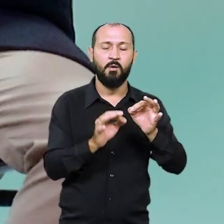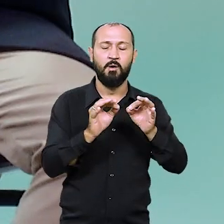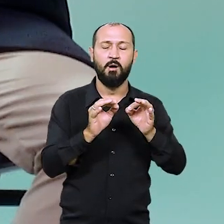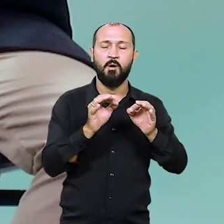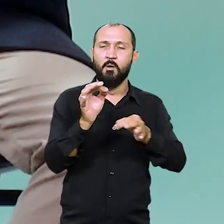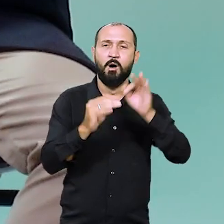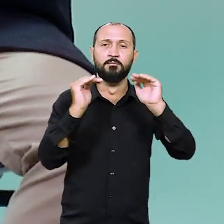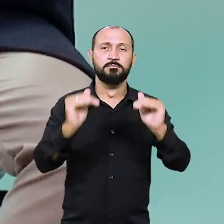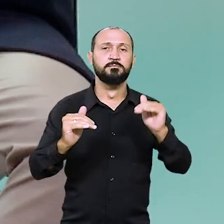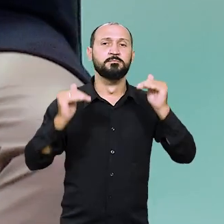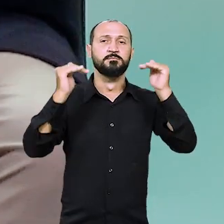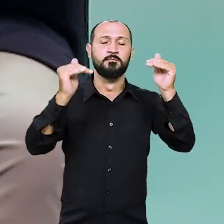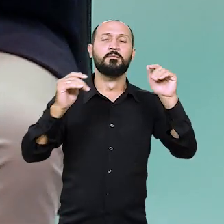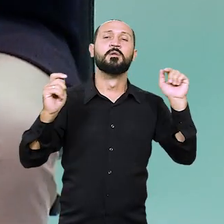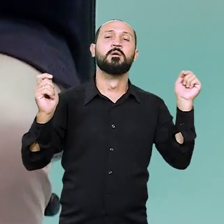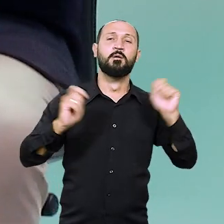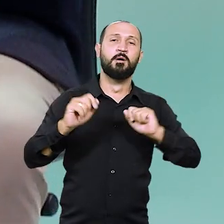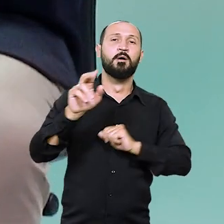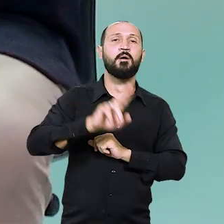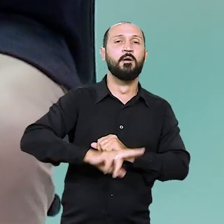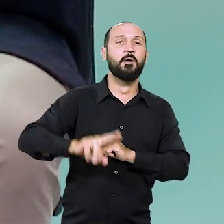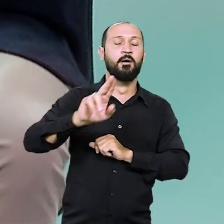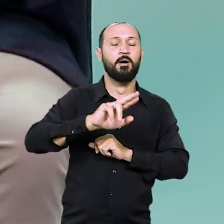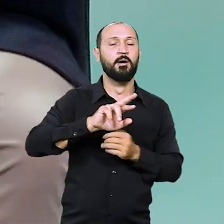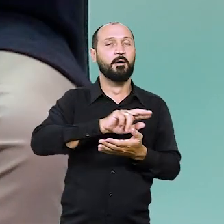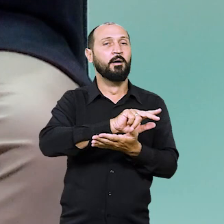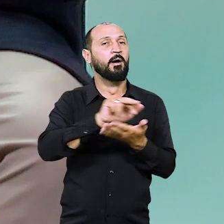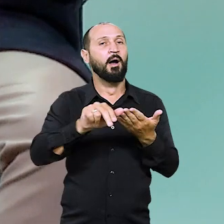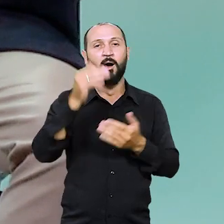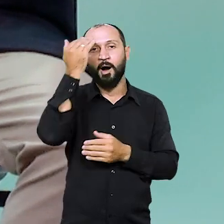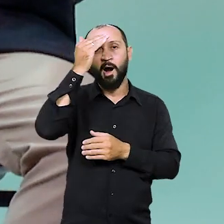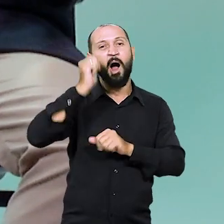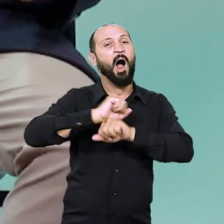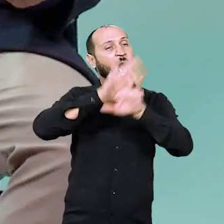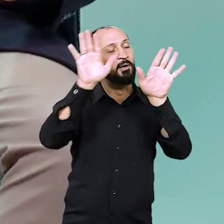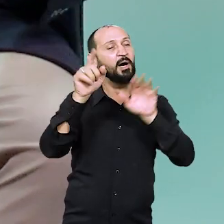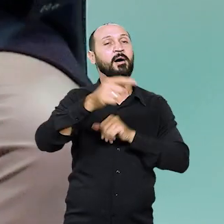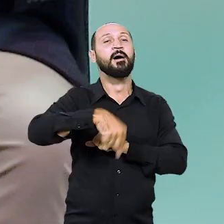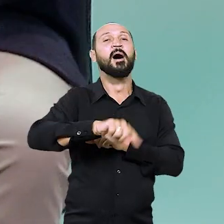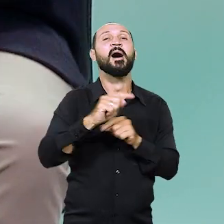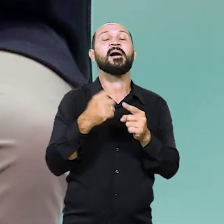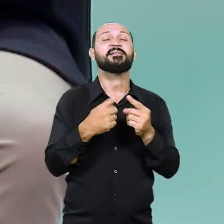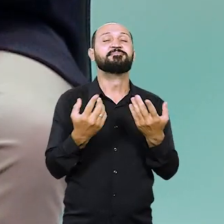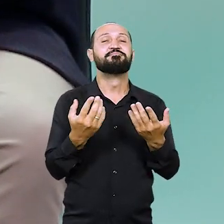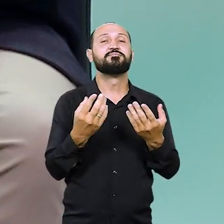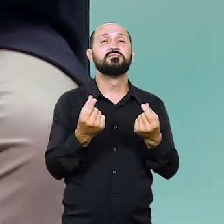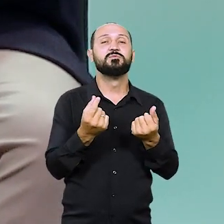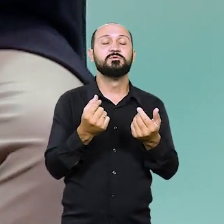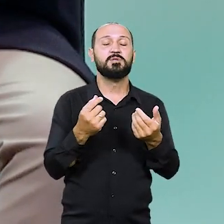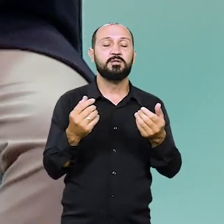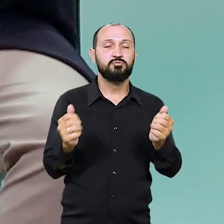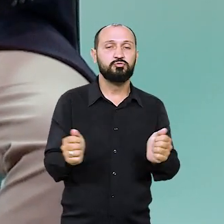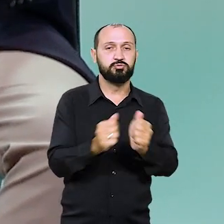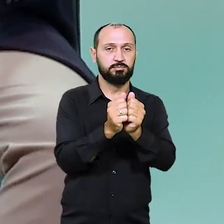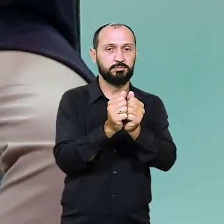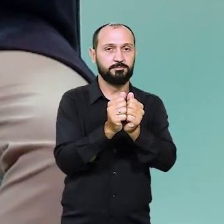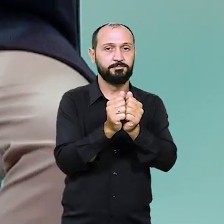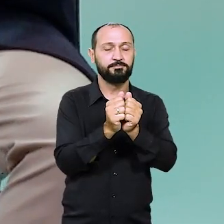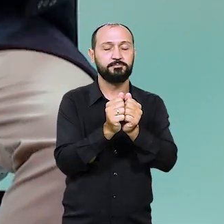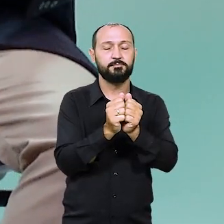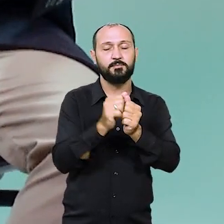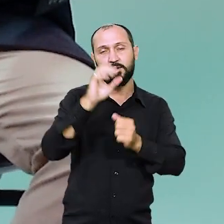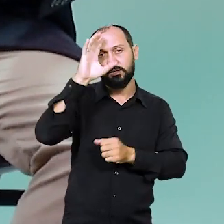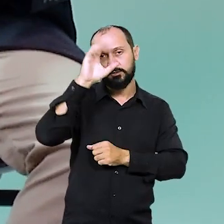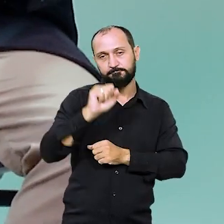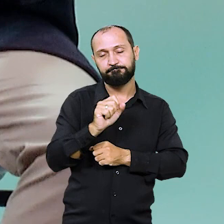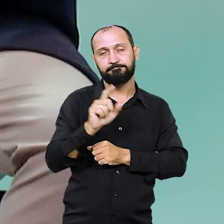juízes e os desembargadores podem estar aplicando de forma até diversa do entendimento do STF, já que não se trata de uma súmula vinculante, né?